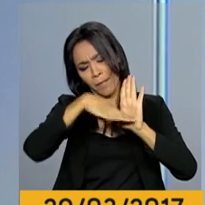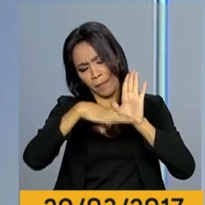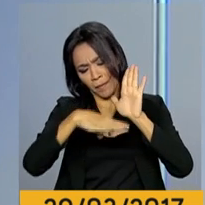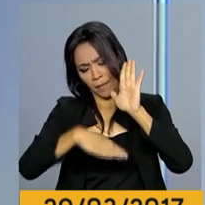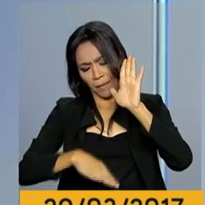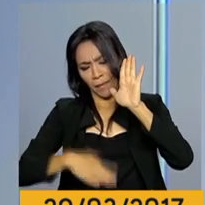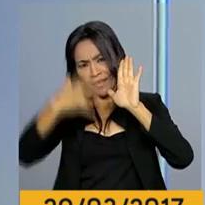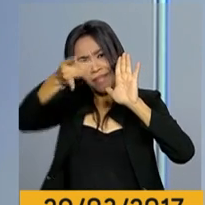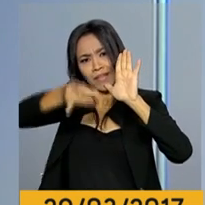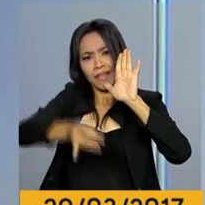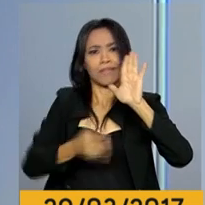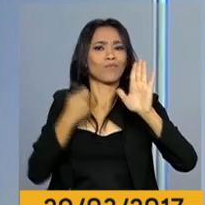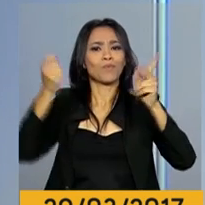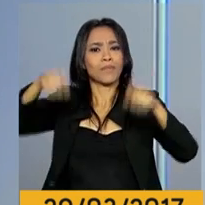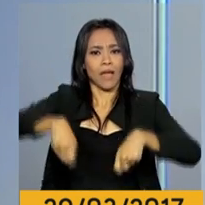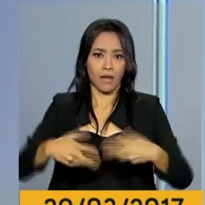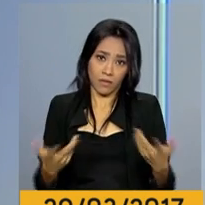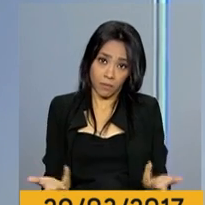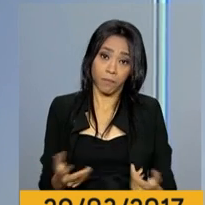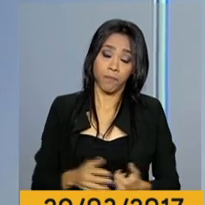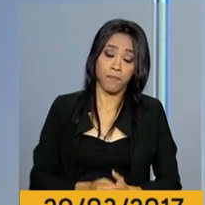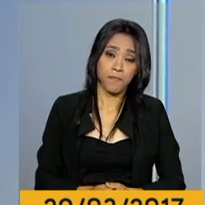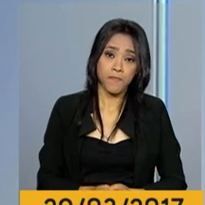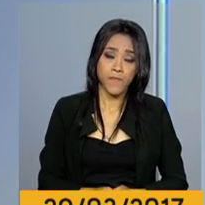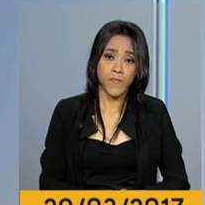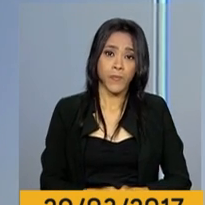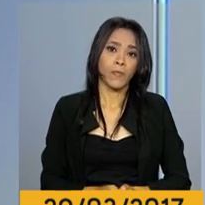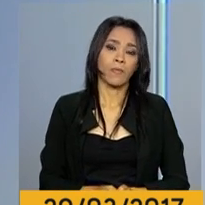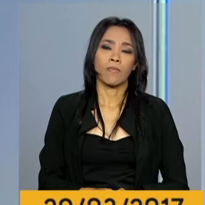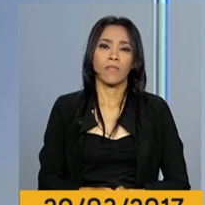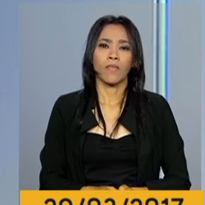todo hoje é interessante a